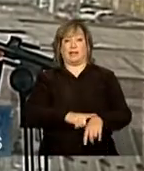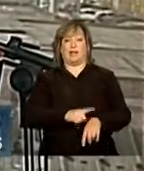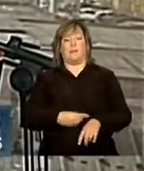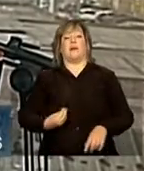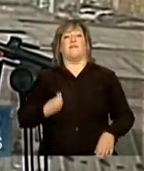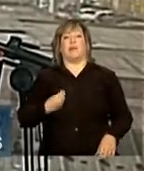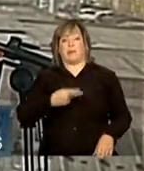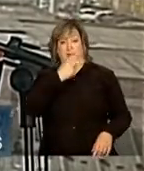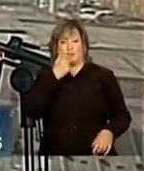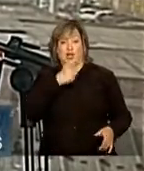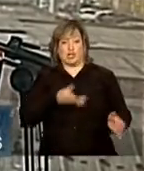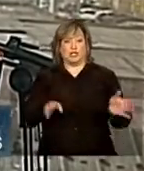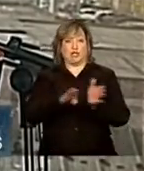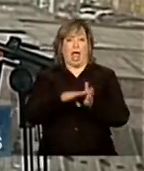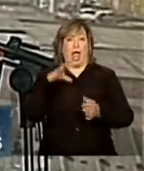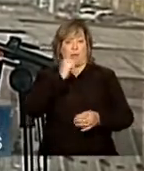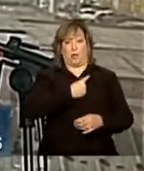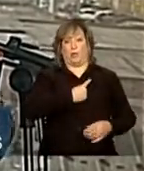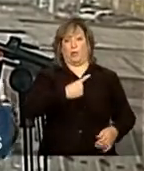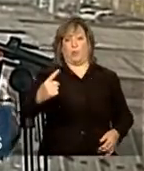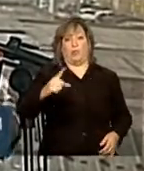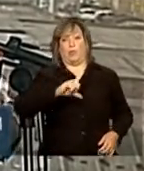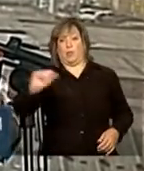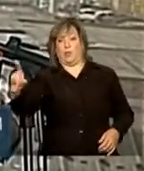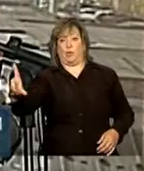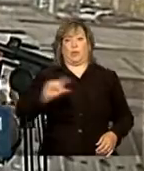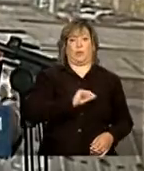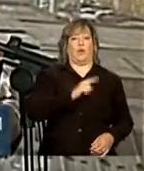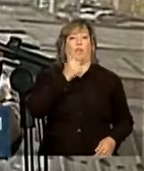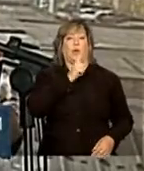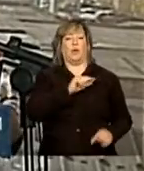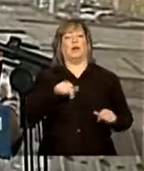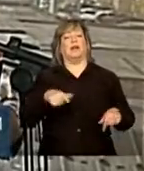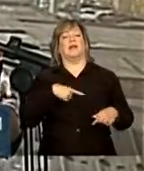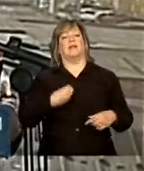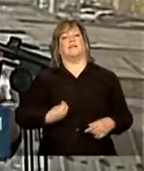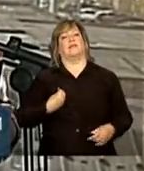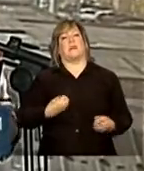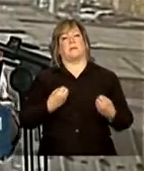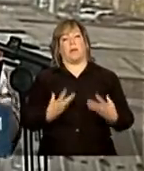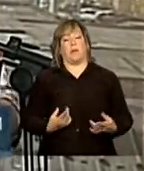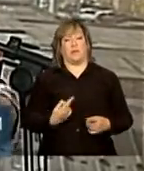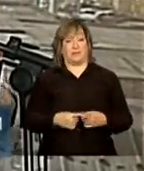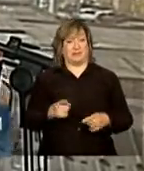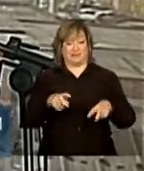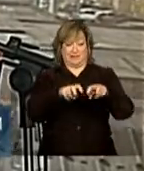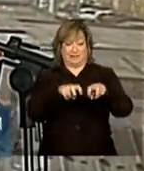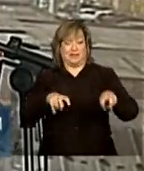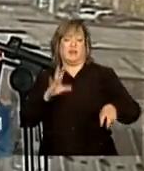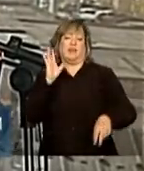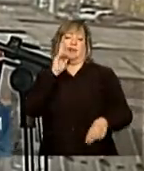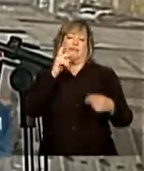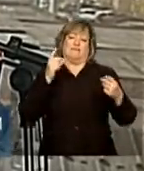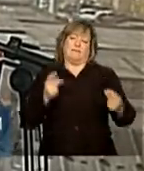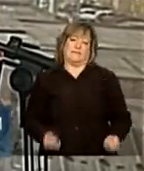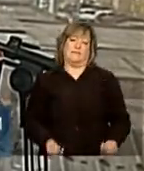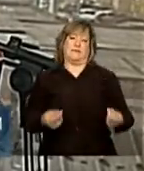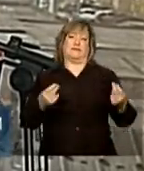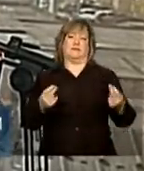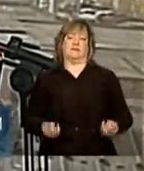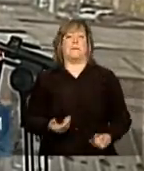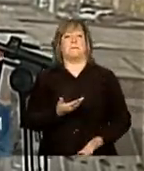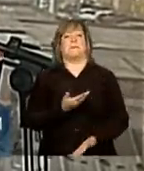vida para as pessoas. Porque no transporte, você fica um tempo que você perde para estar com a